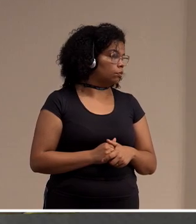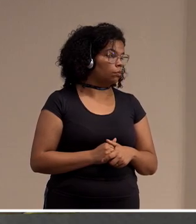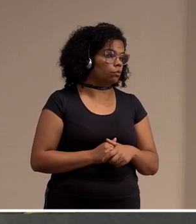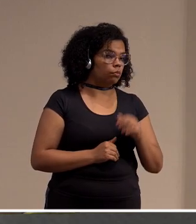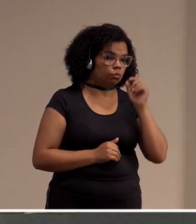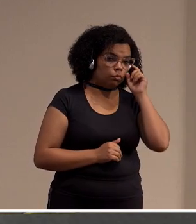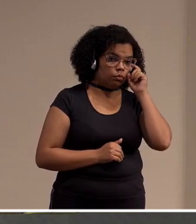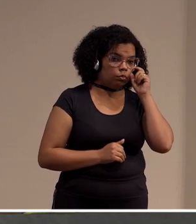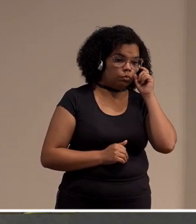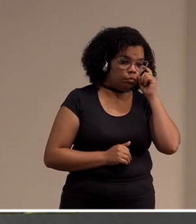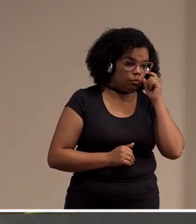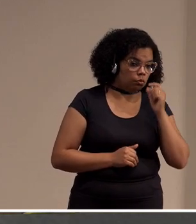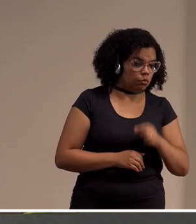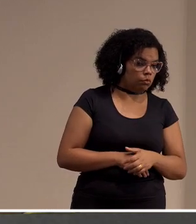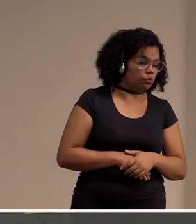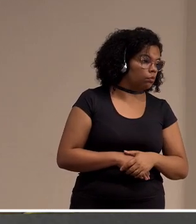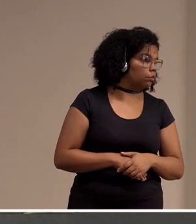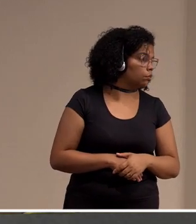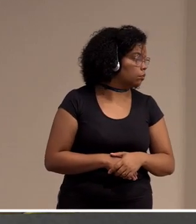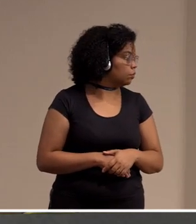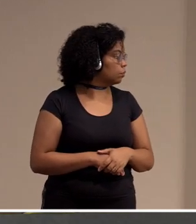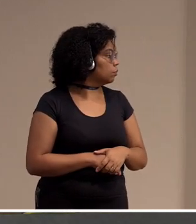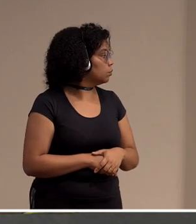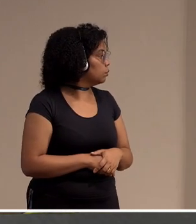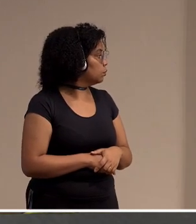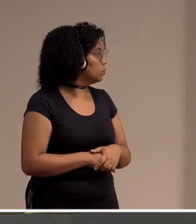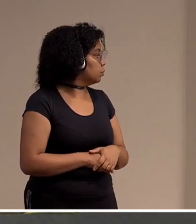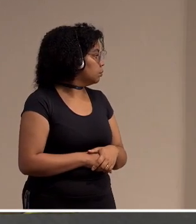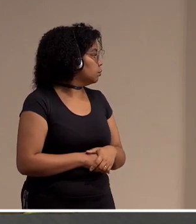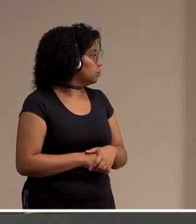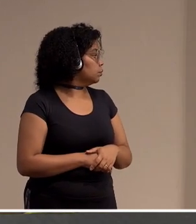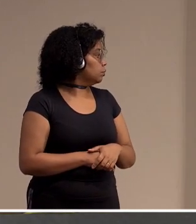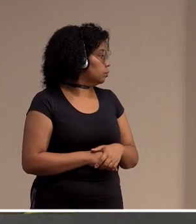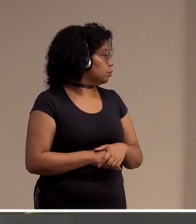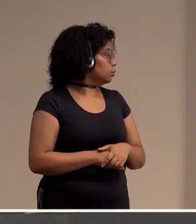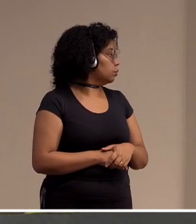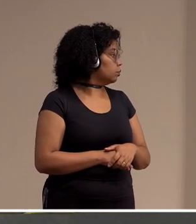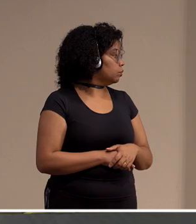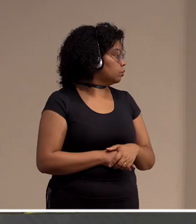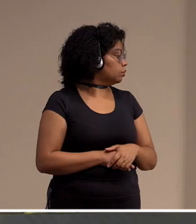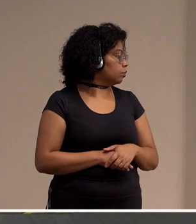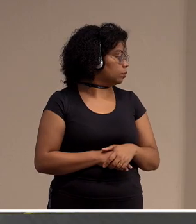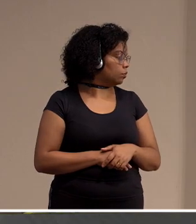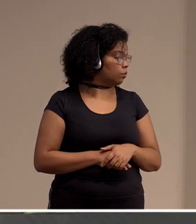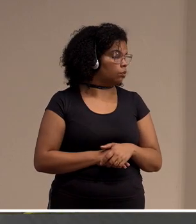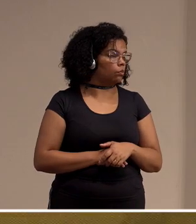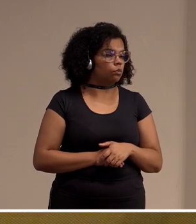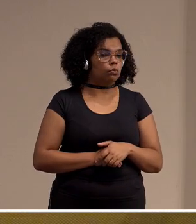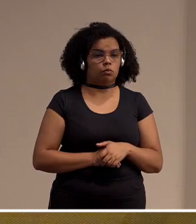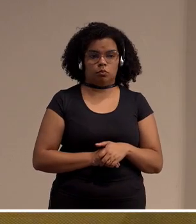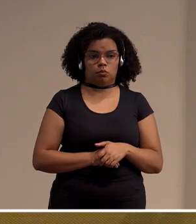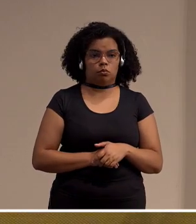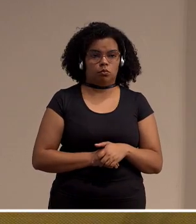É coração. Coração, sim. Sí. Sim, de cor, coração. Ok. Sim. Fiquei com essa dúvida.